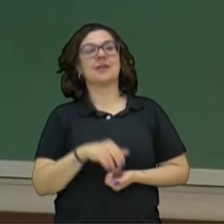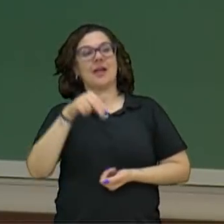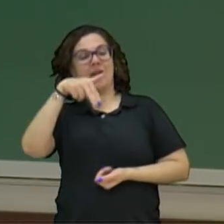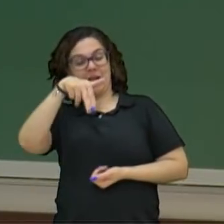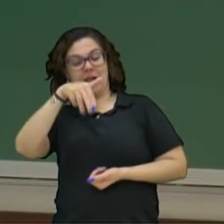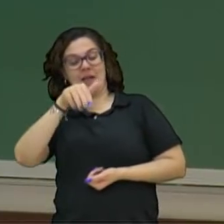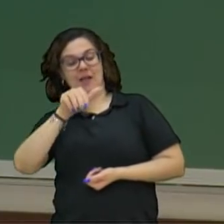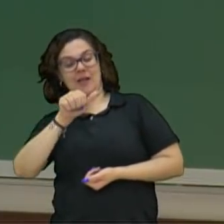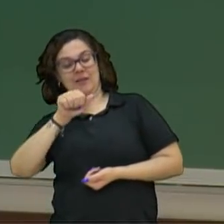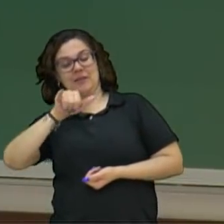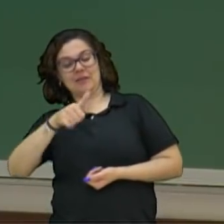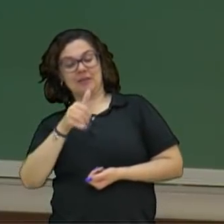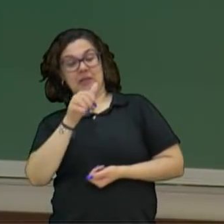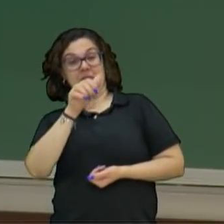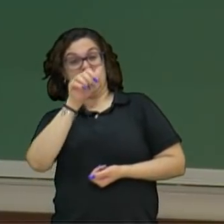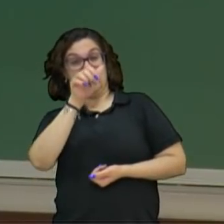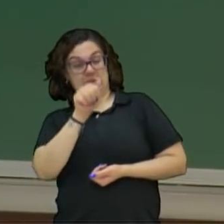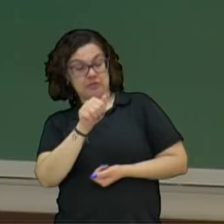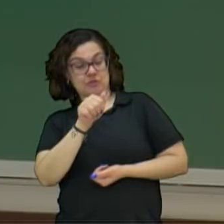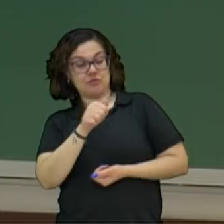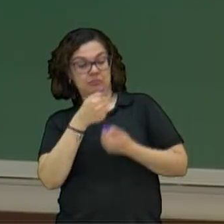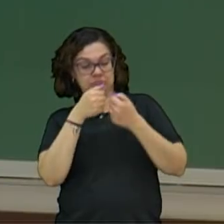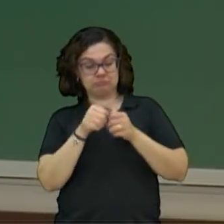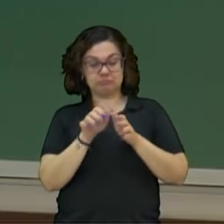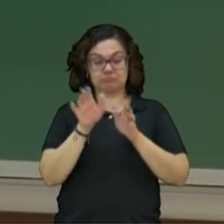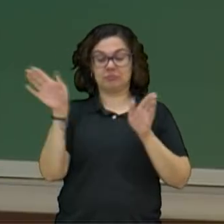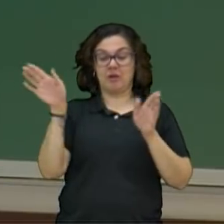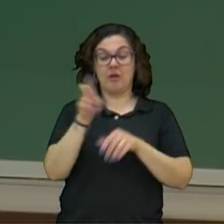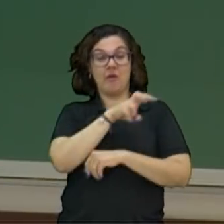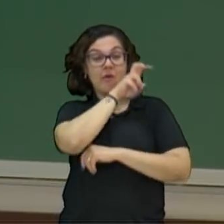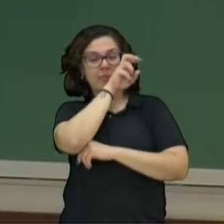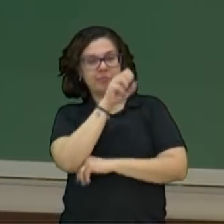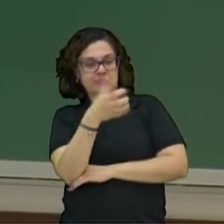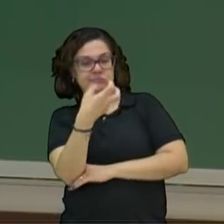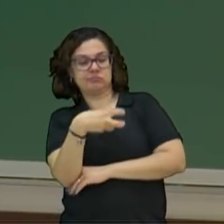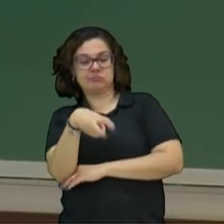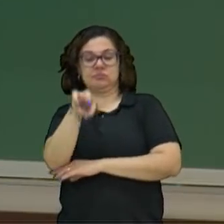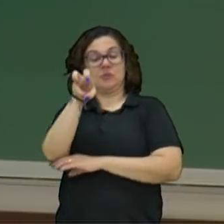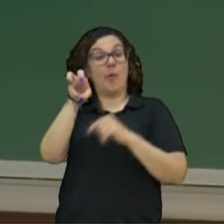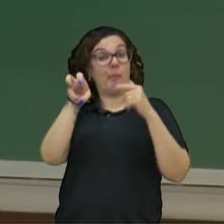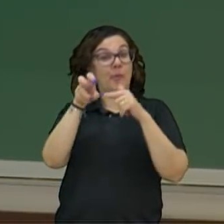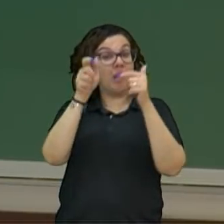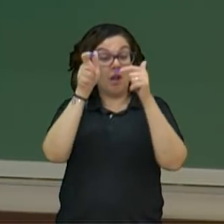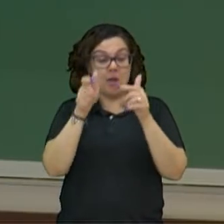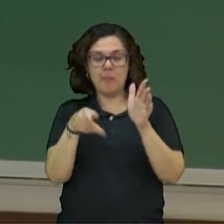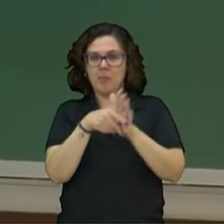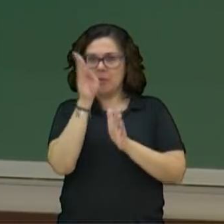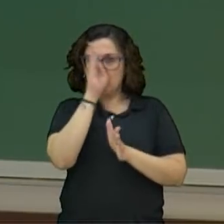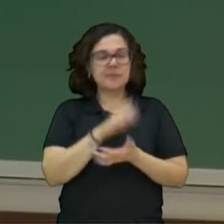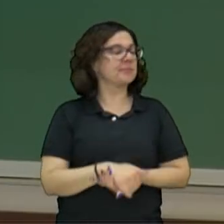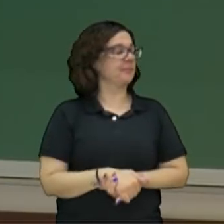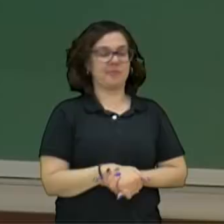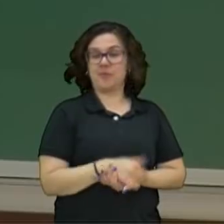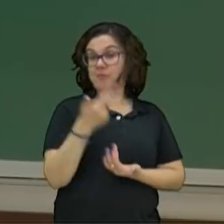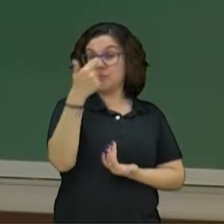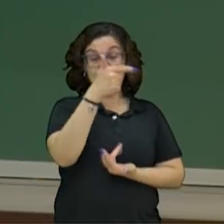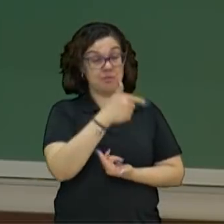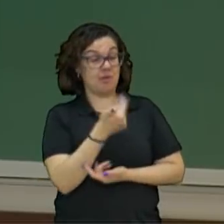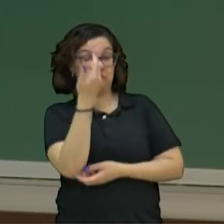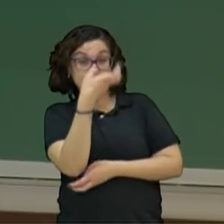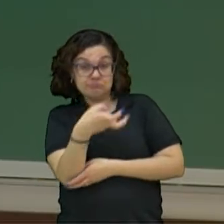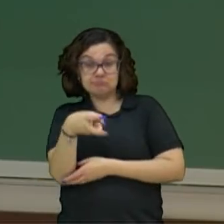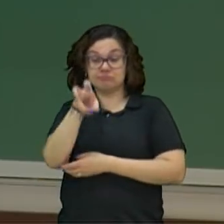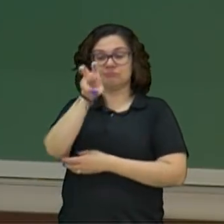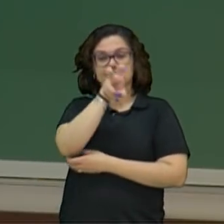Naja misteriosa, né, que apareceu aqui no Brasil. Misteriosa porque este não é um animal brasileiro. Nós não temos